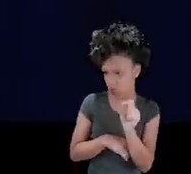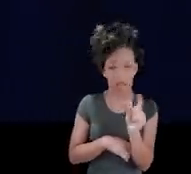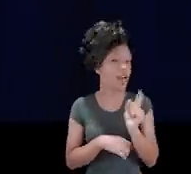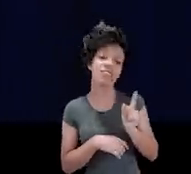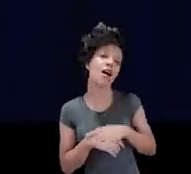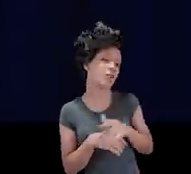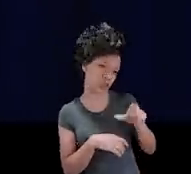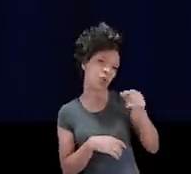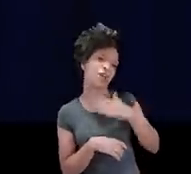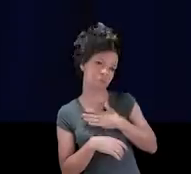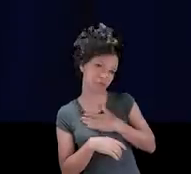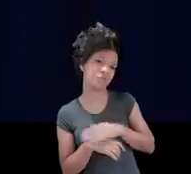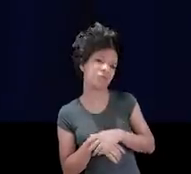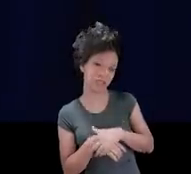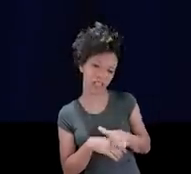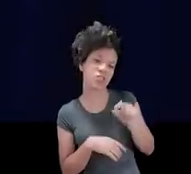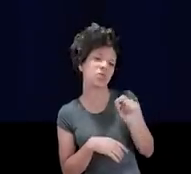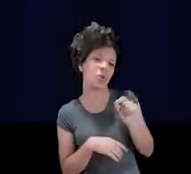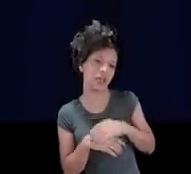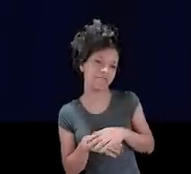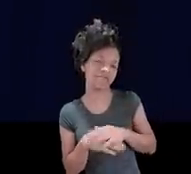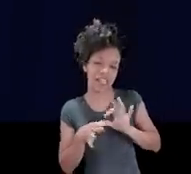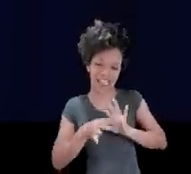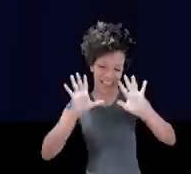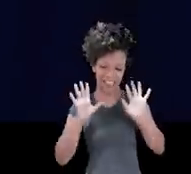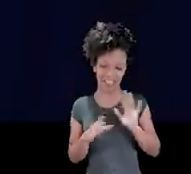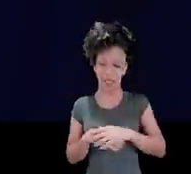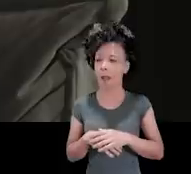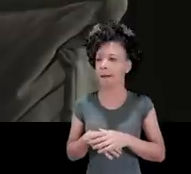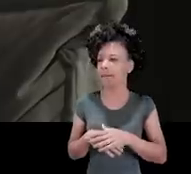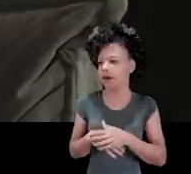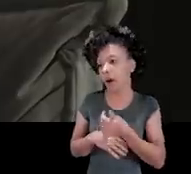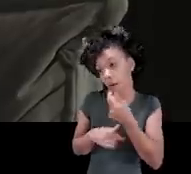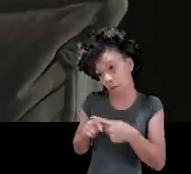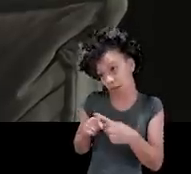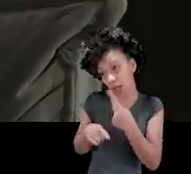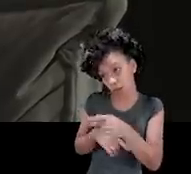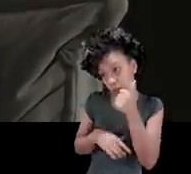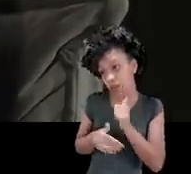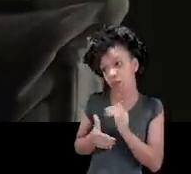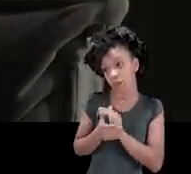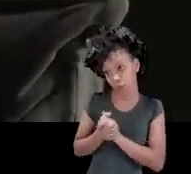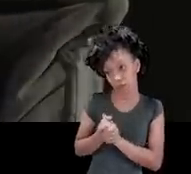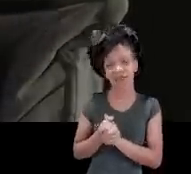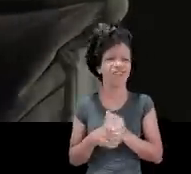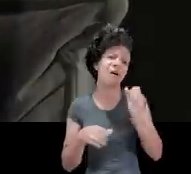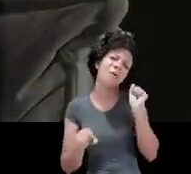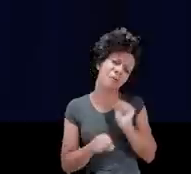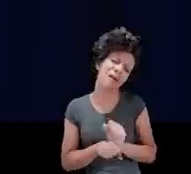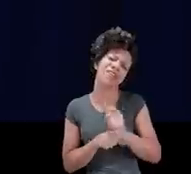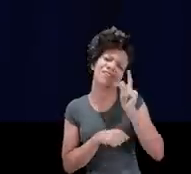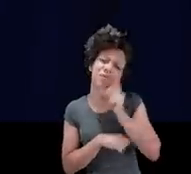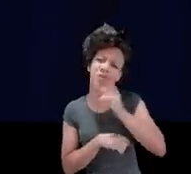mim. Entendi. Entendi. Provavelmente foi sua esposa. Foi sua esposa que falou, pelo amor de Deus, para com essa porra aqui do